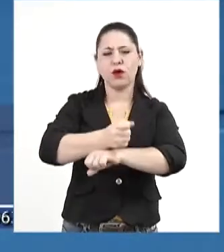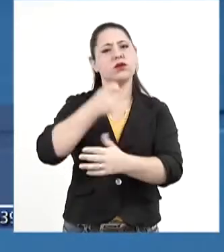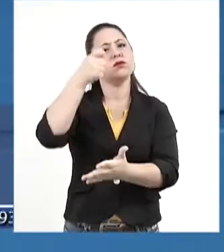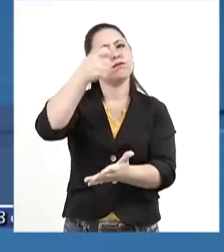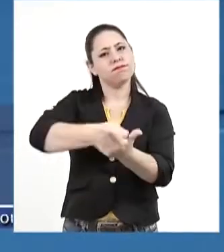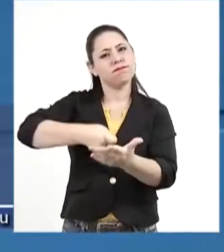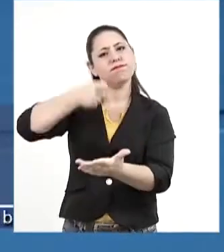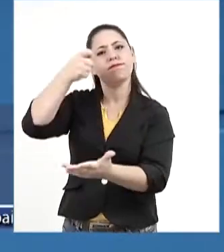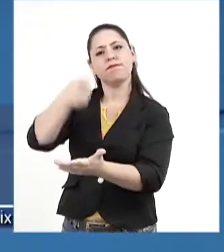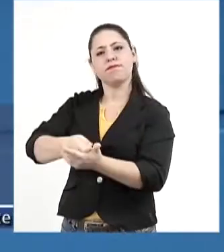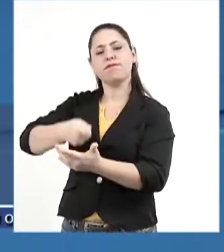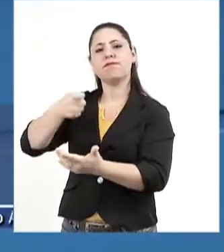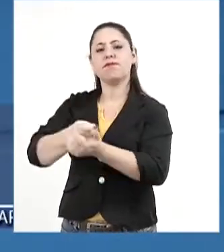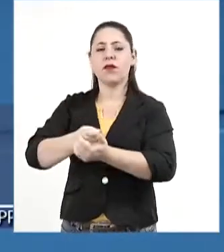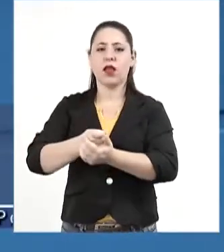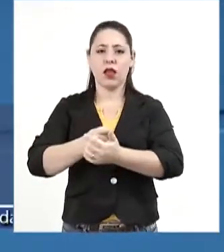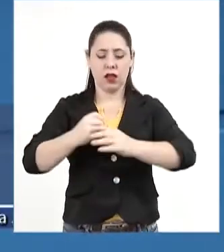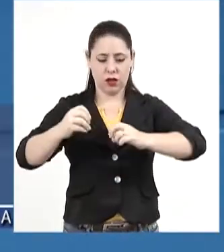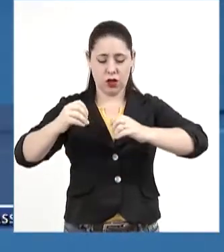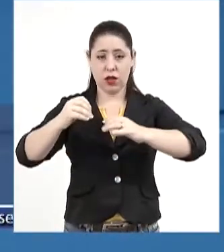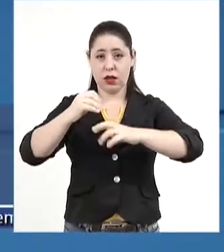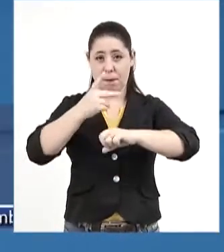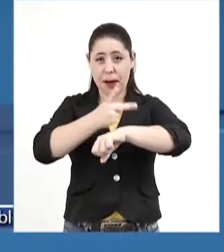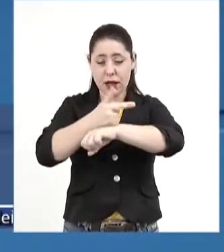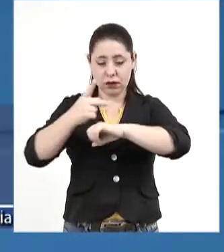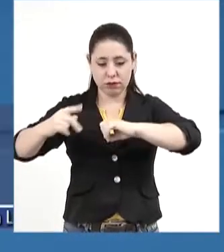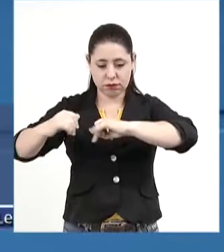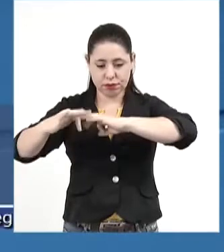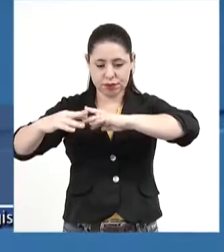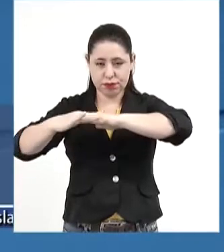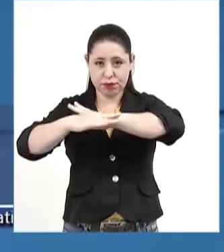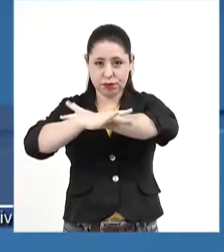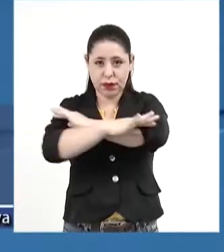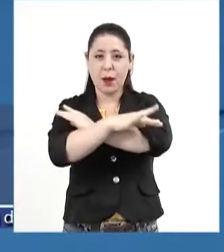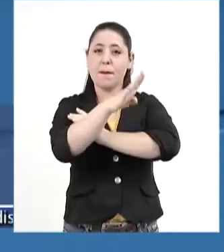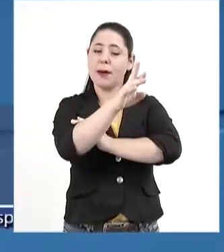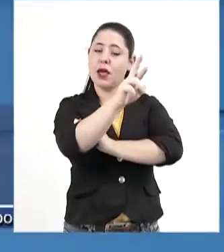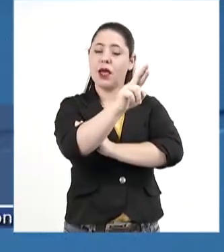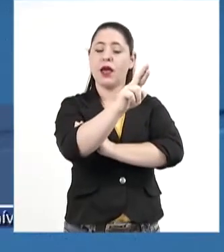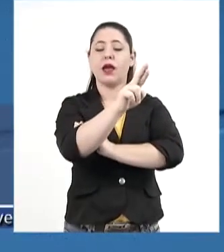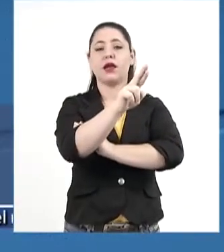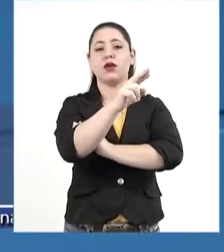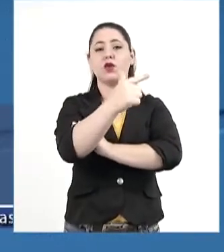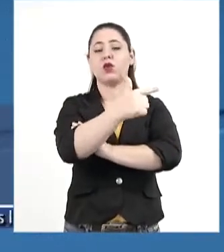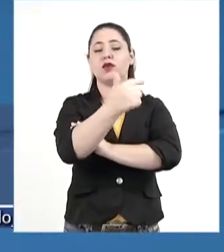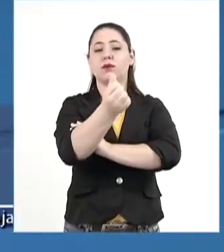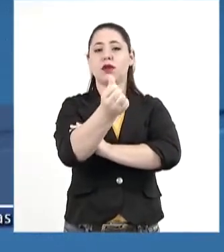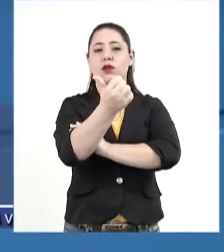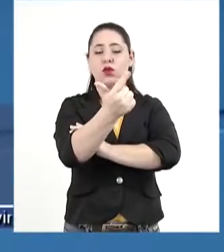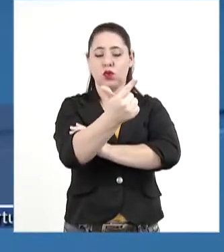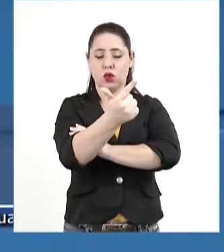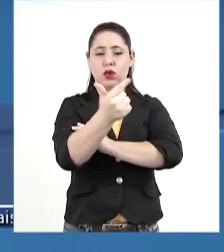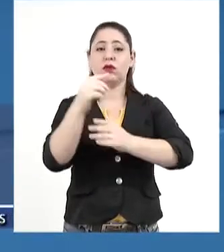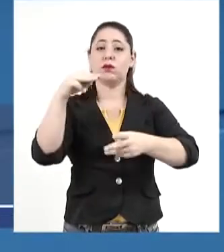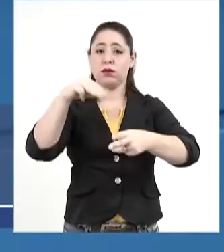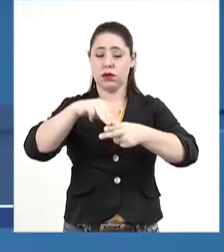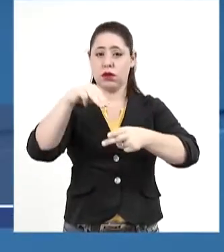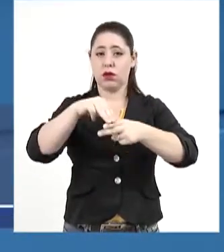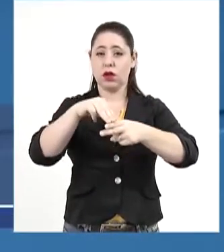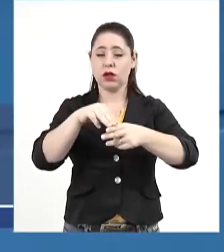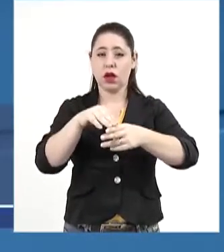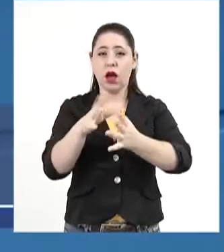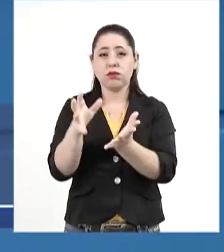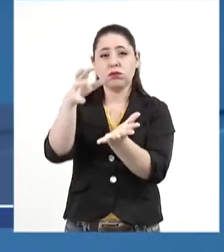efetivação de cascalhamento que inicia no trecho da BR-262, Miranda, Aldeia La Lima, que liga ao